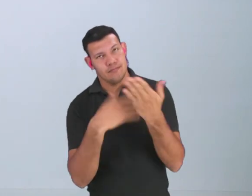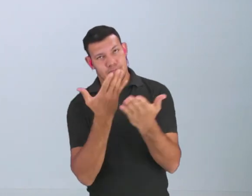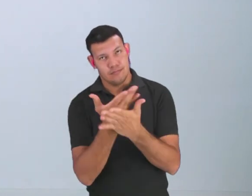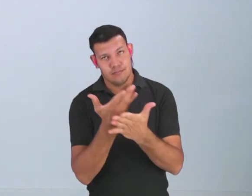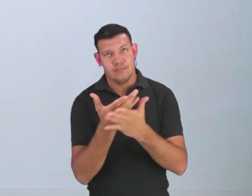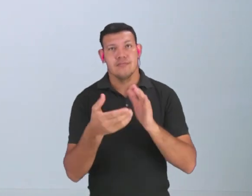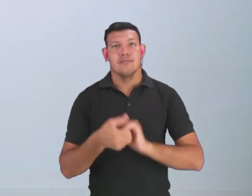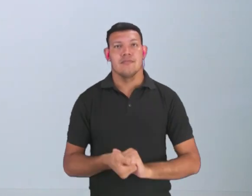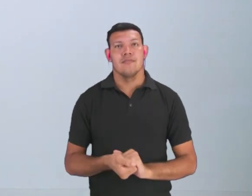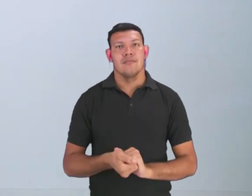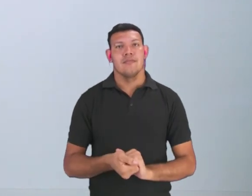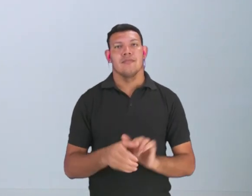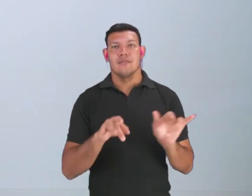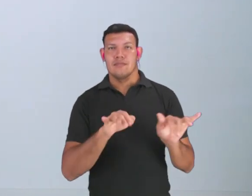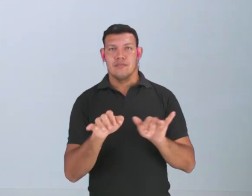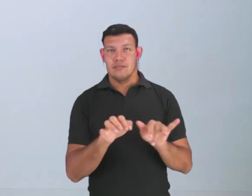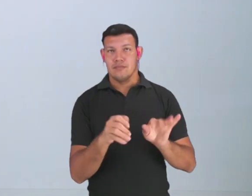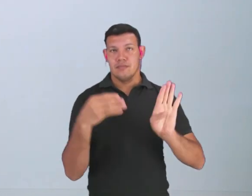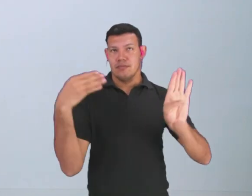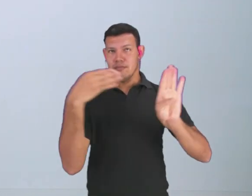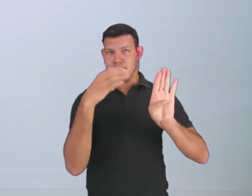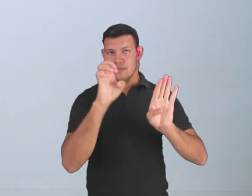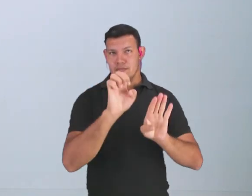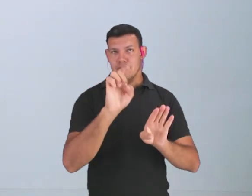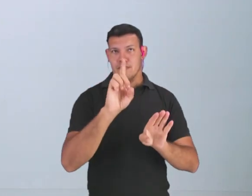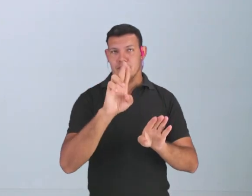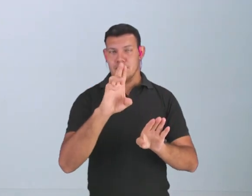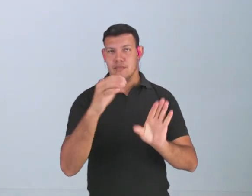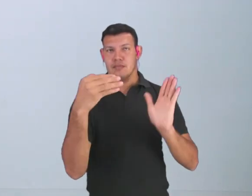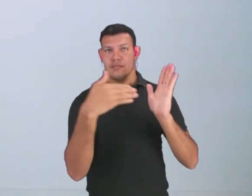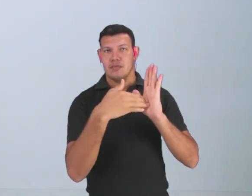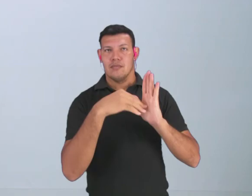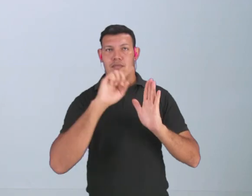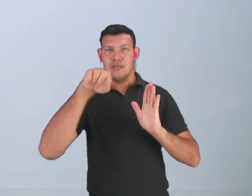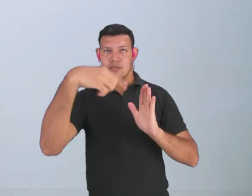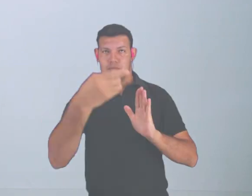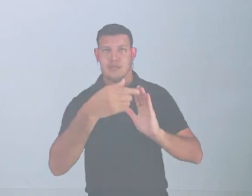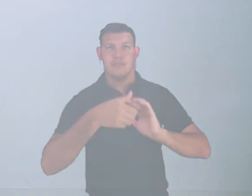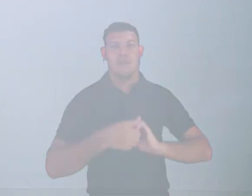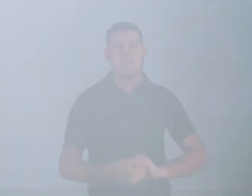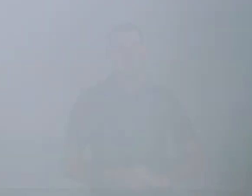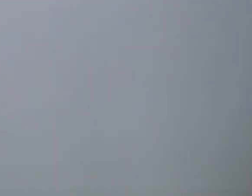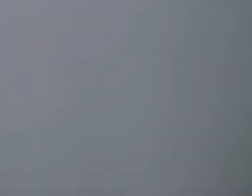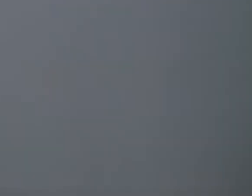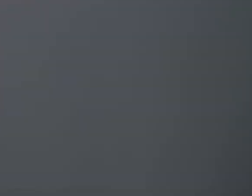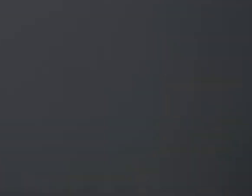por hoje é só. Acesse a plataforma Eduque e até a nossa próxima aula.